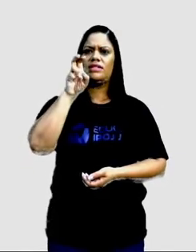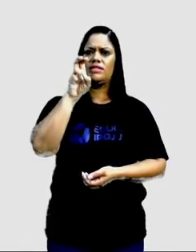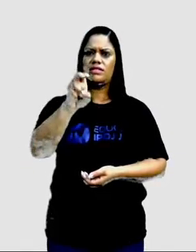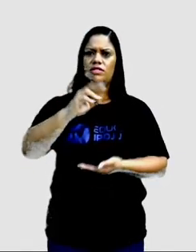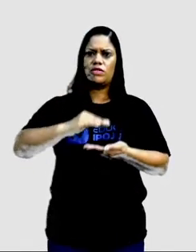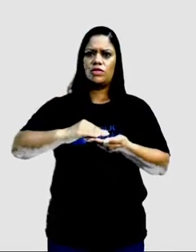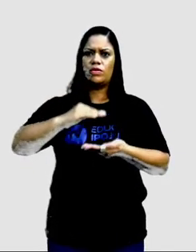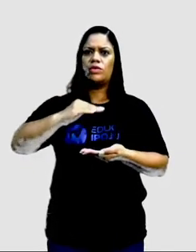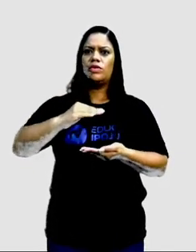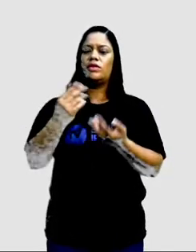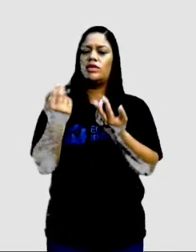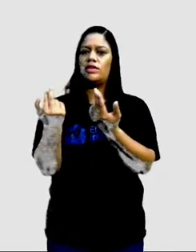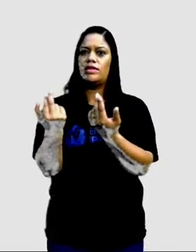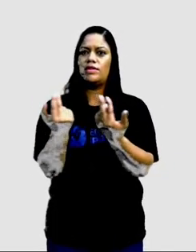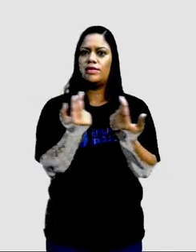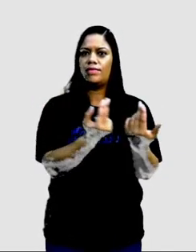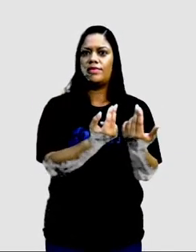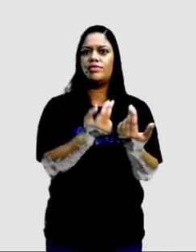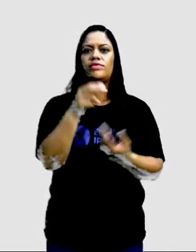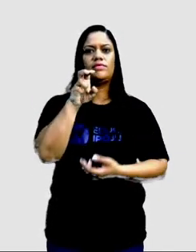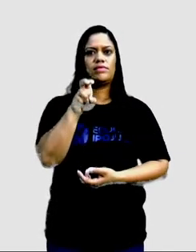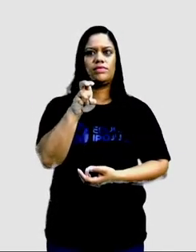pacotes iguais?